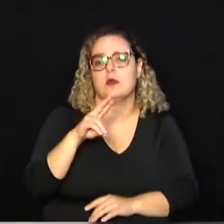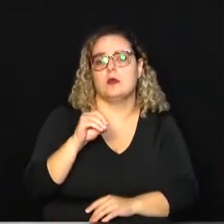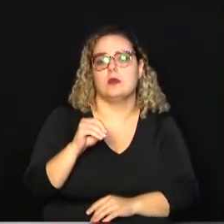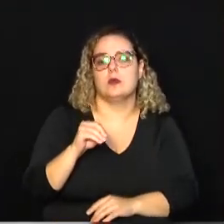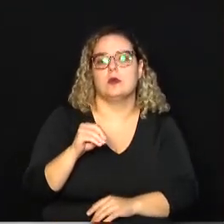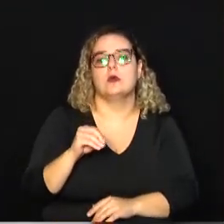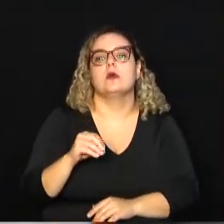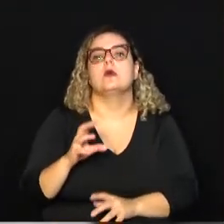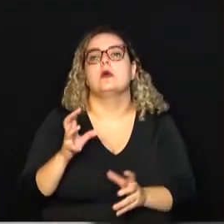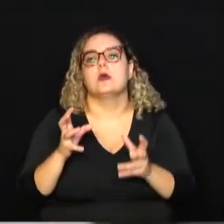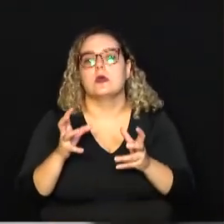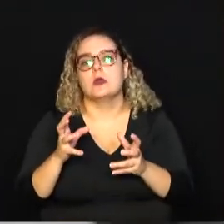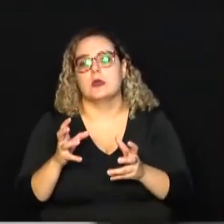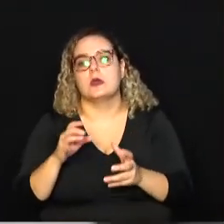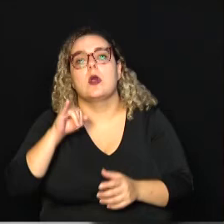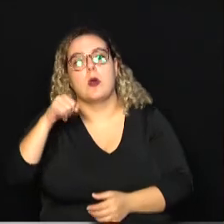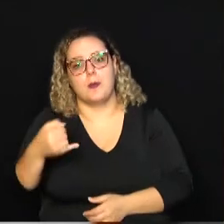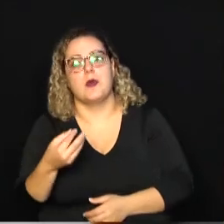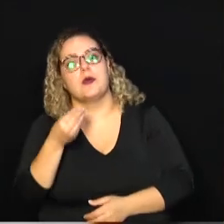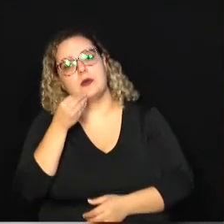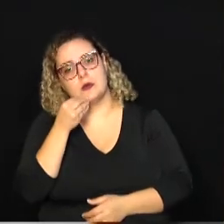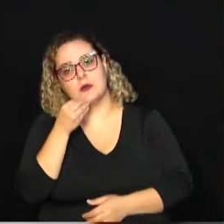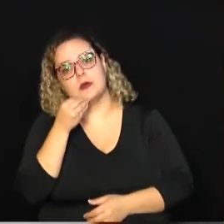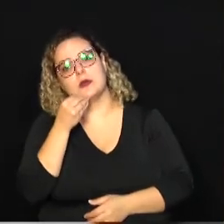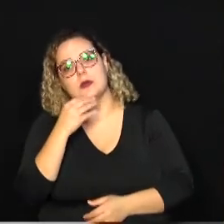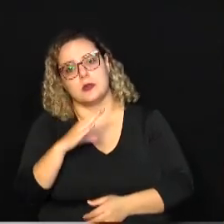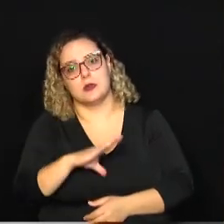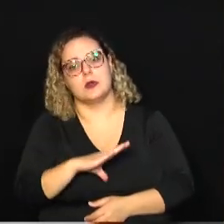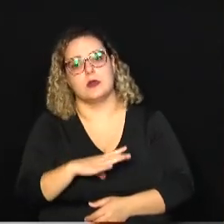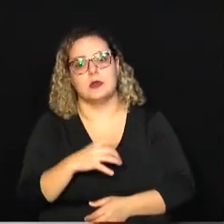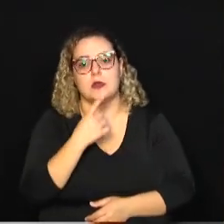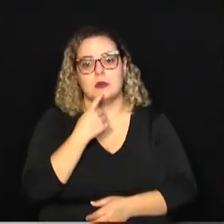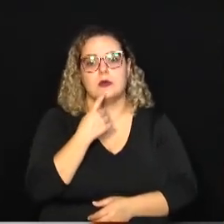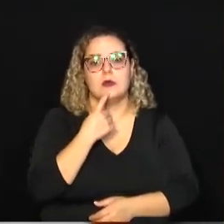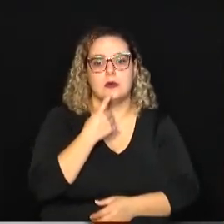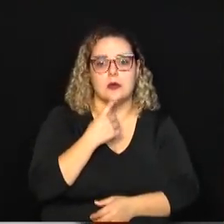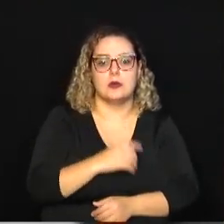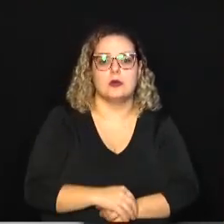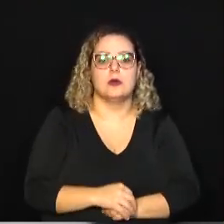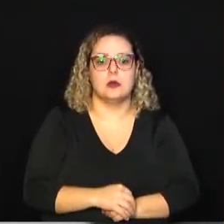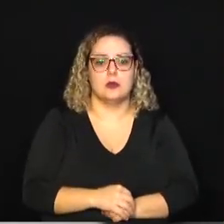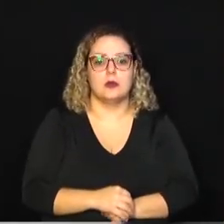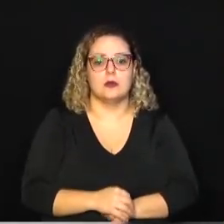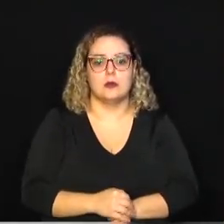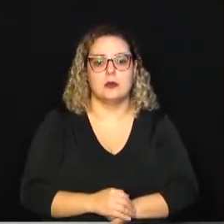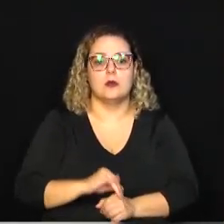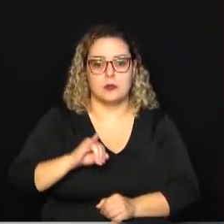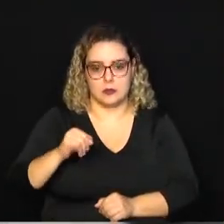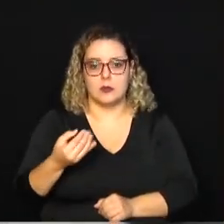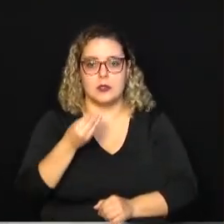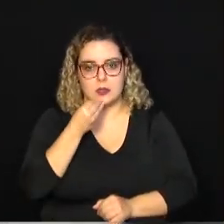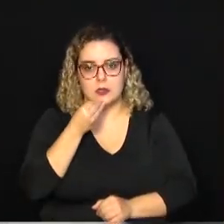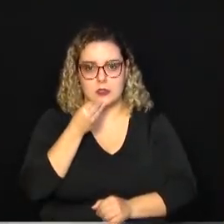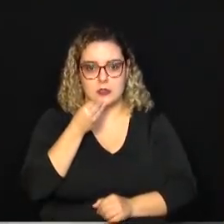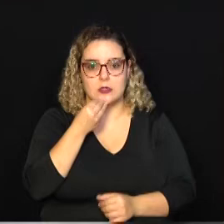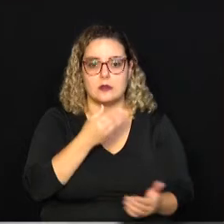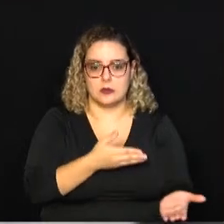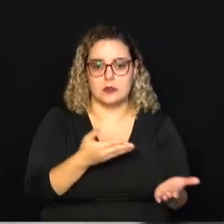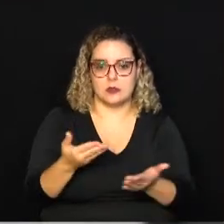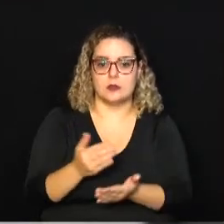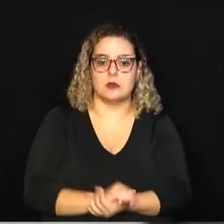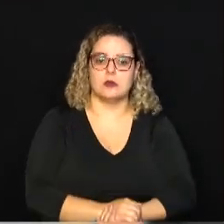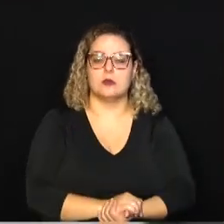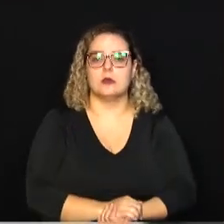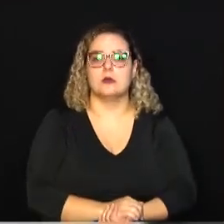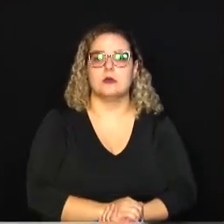gente pudesse aproveitá-las aqui em Campinas. Vou propor também para a nossa bancada também aproveitar, né, essas medidas que você apresentou aí. Vamos lá,